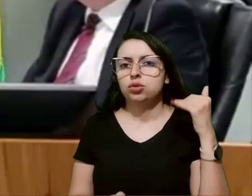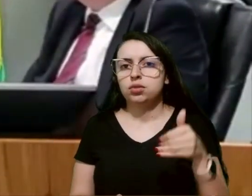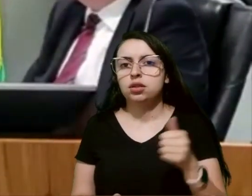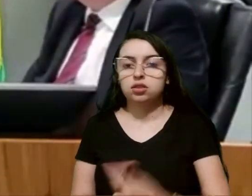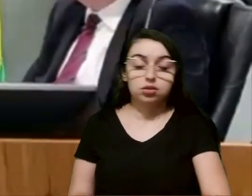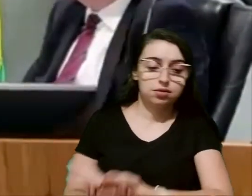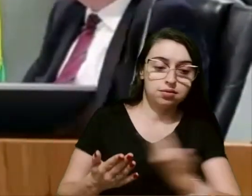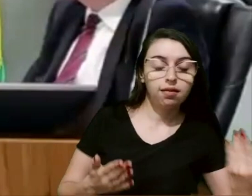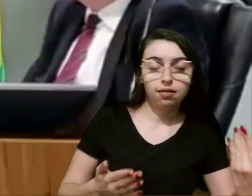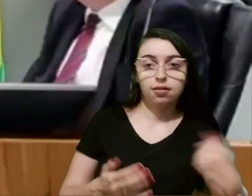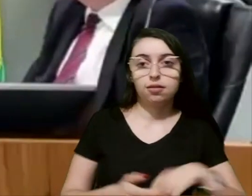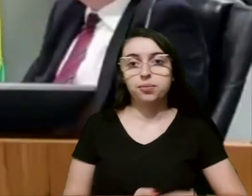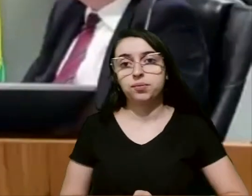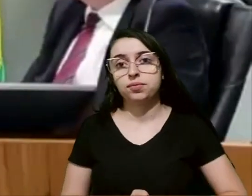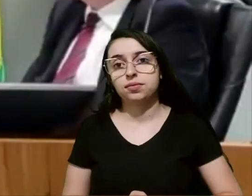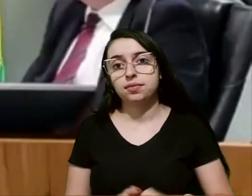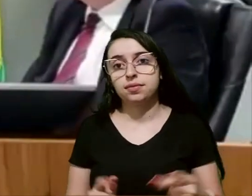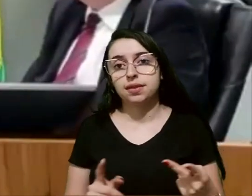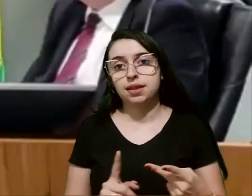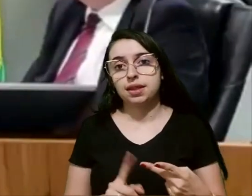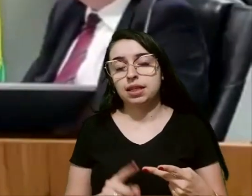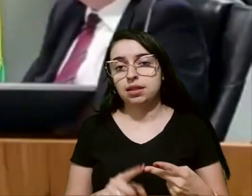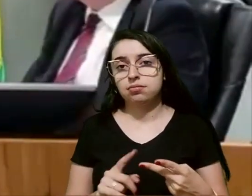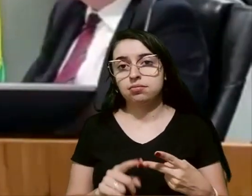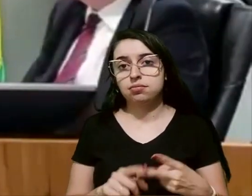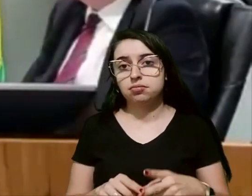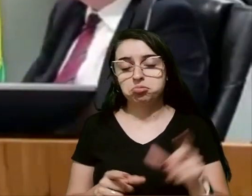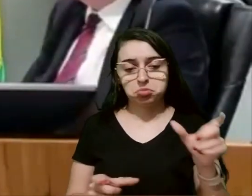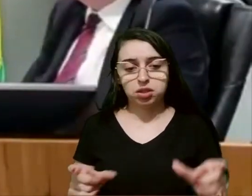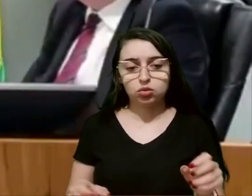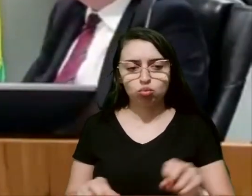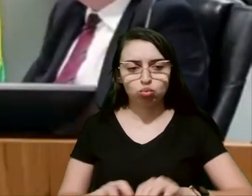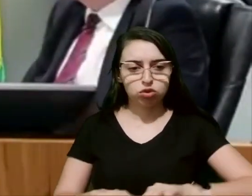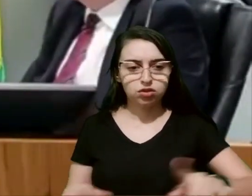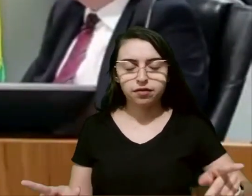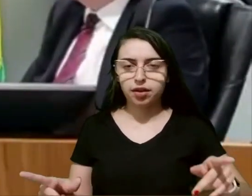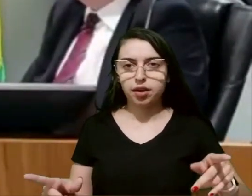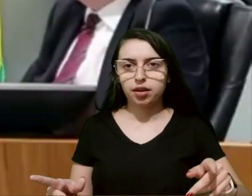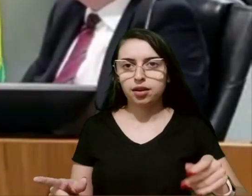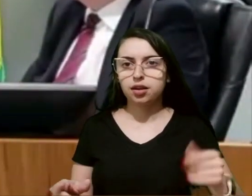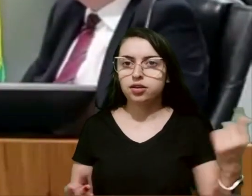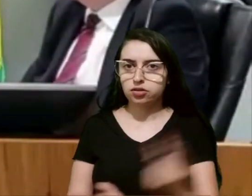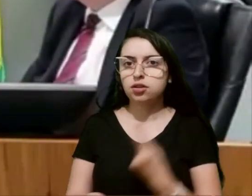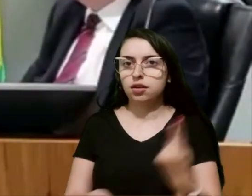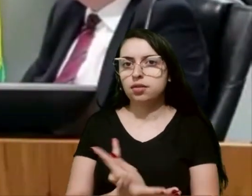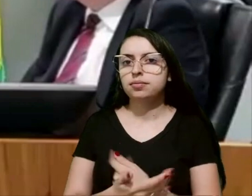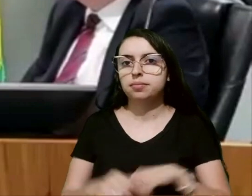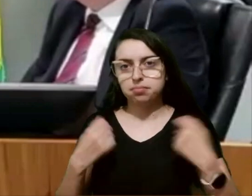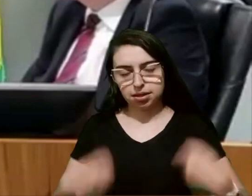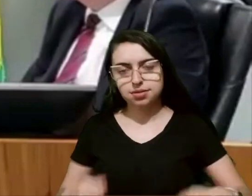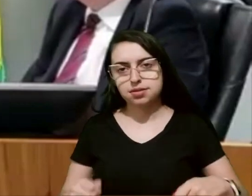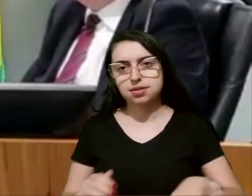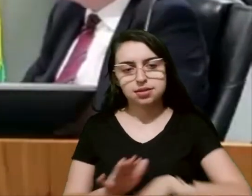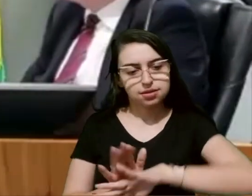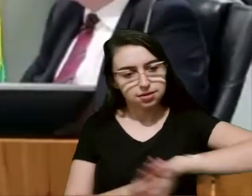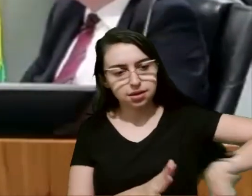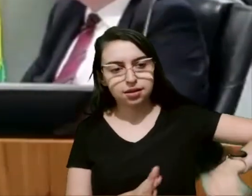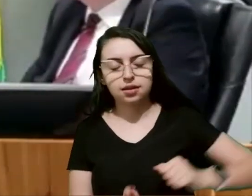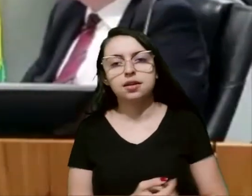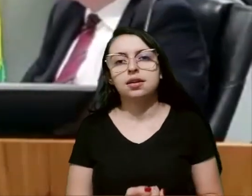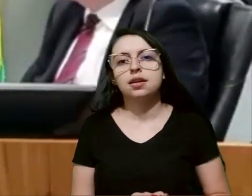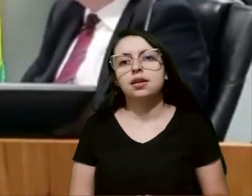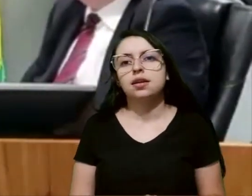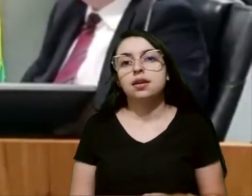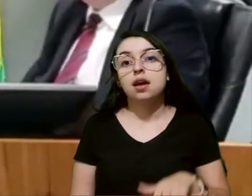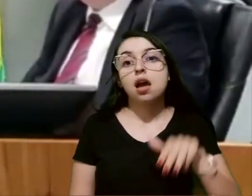o juiz prejulga, ele tem que ser afastado, né. Se tem uma parte deduzindo pretensão contra alguma coisa que evidentemente é errada, ela tem que ser sancionada, litigância